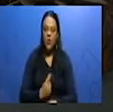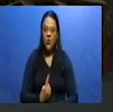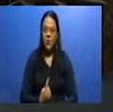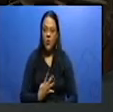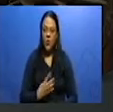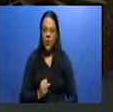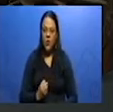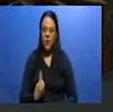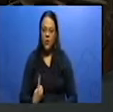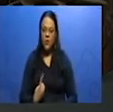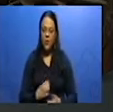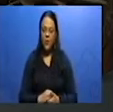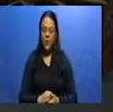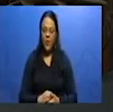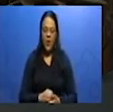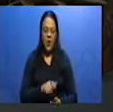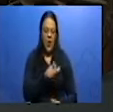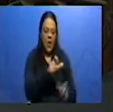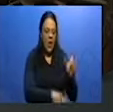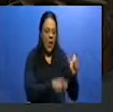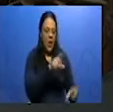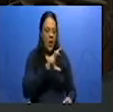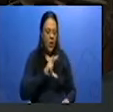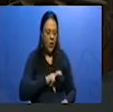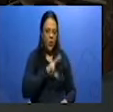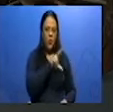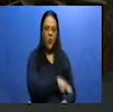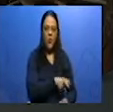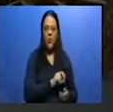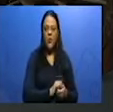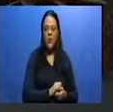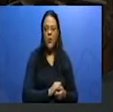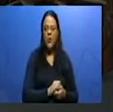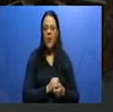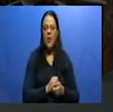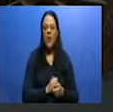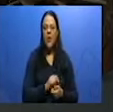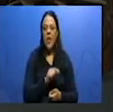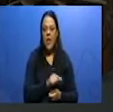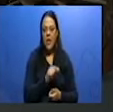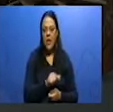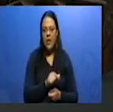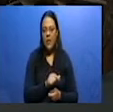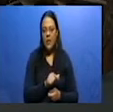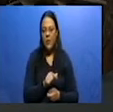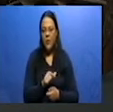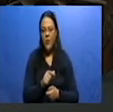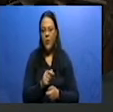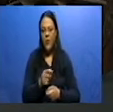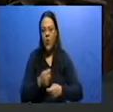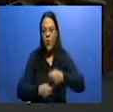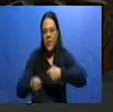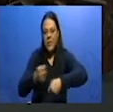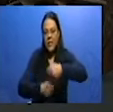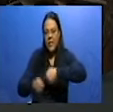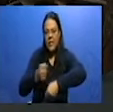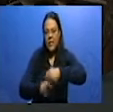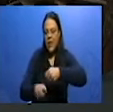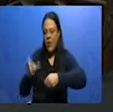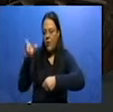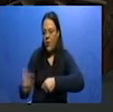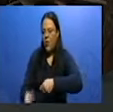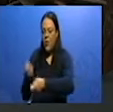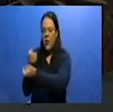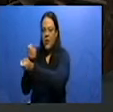Os portugueses foram incluídos nos negócios de venda de escravos. Mas até então, eles só negociavam